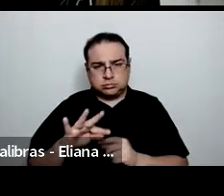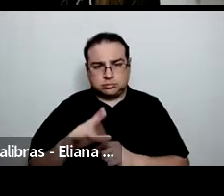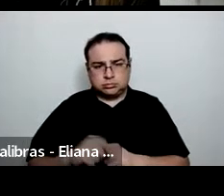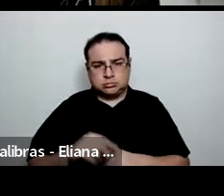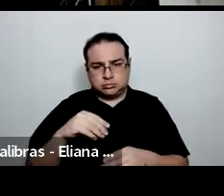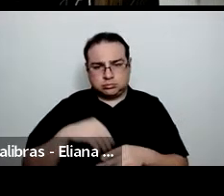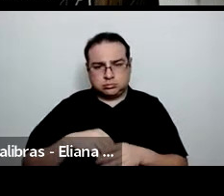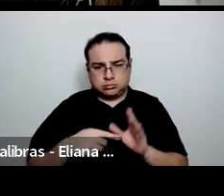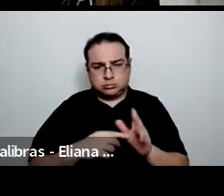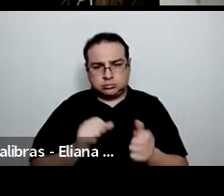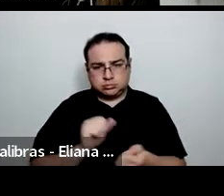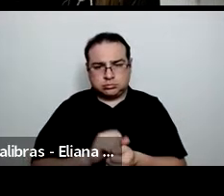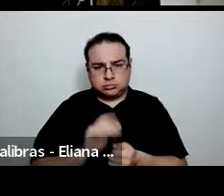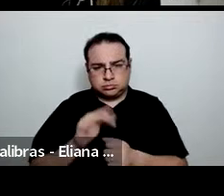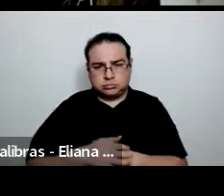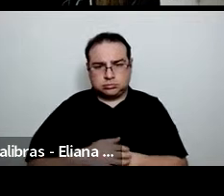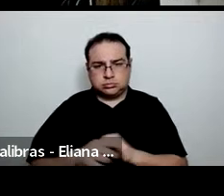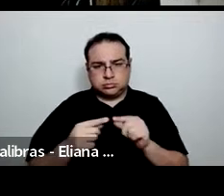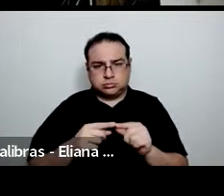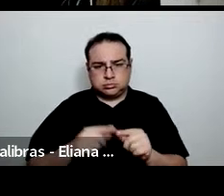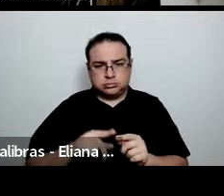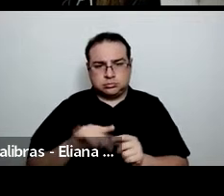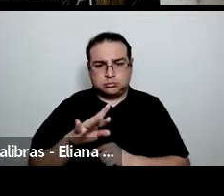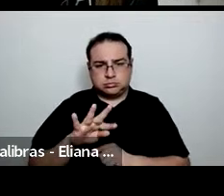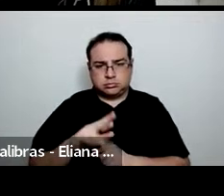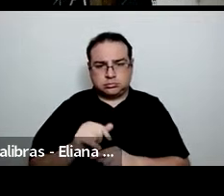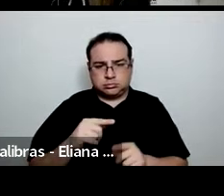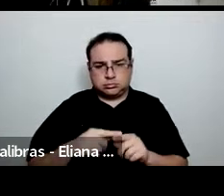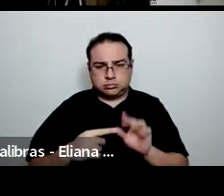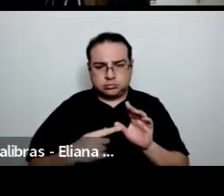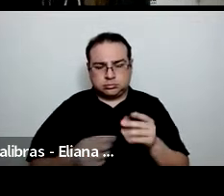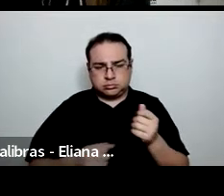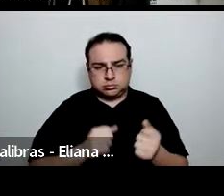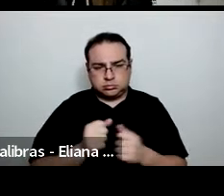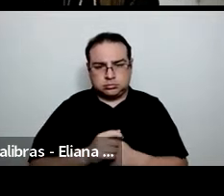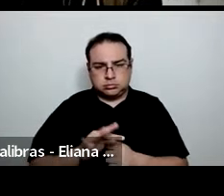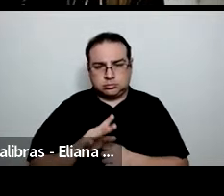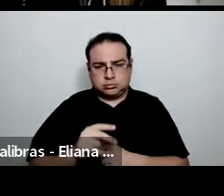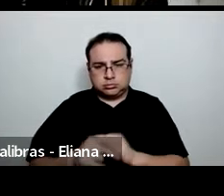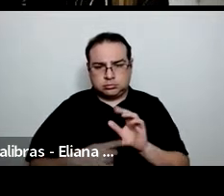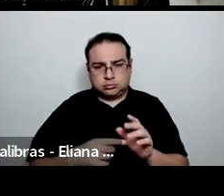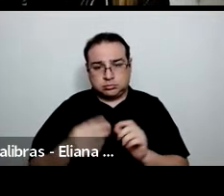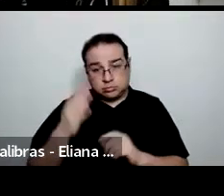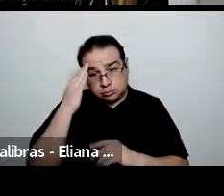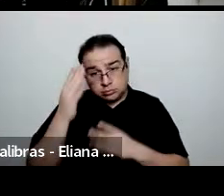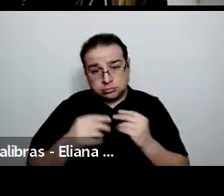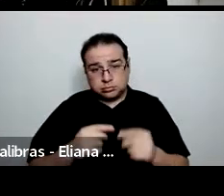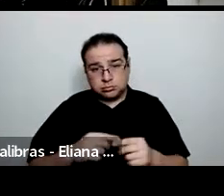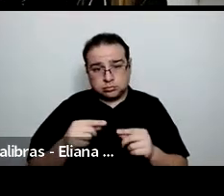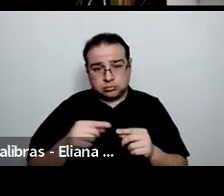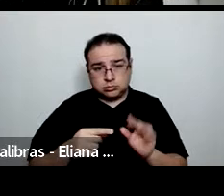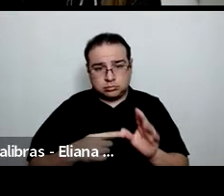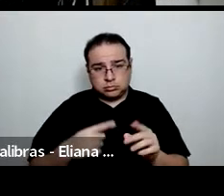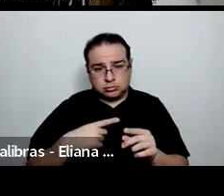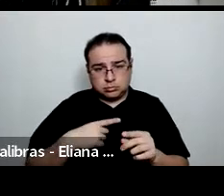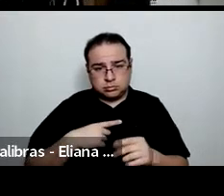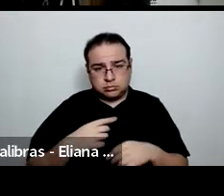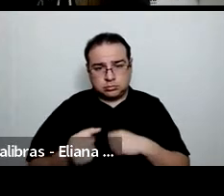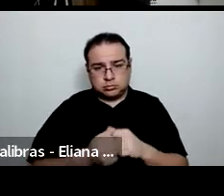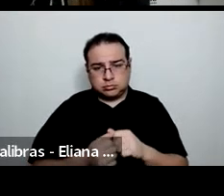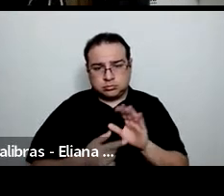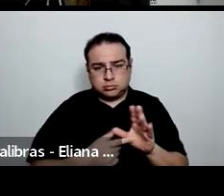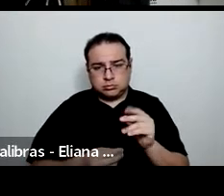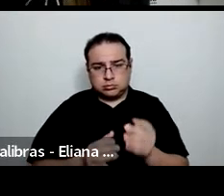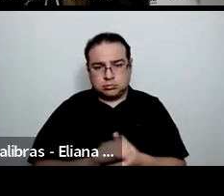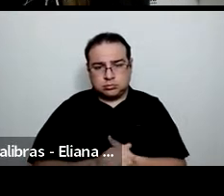cadastro eleitoral ao término da legislatura bem como submetida a exame técnica para verificação da limpar os estilos de recursos gestão